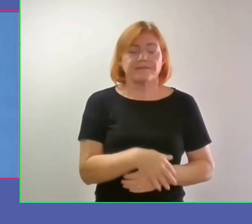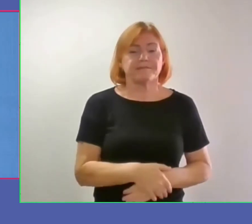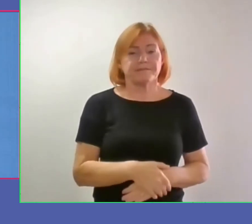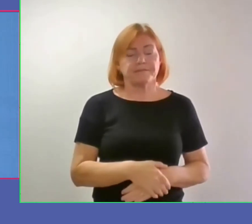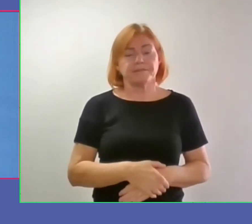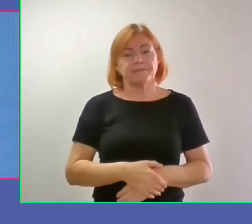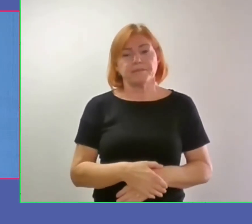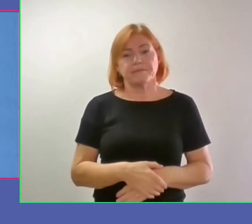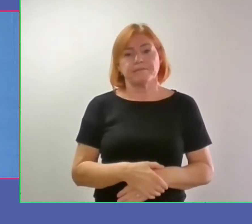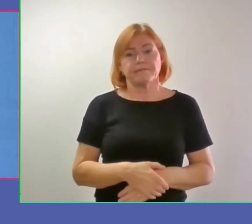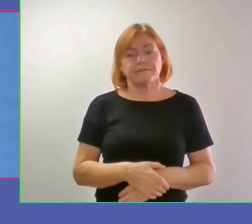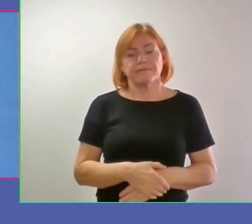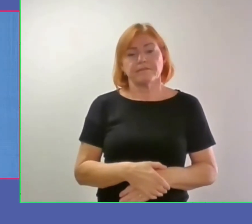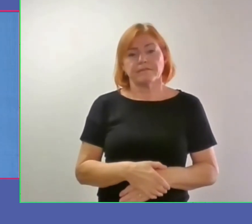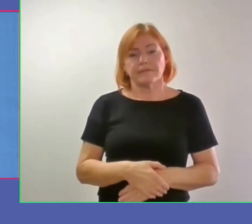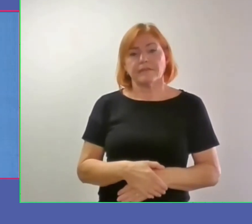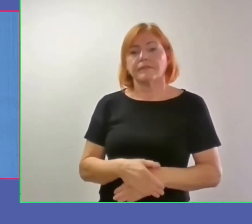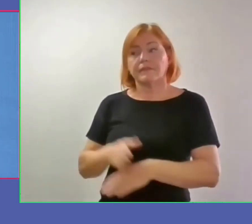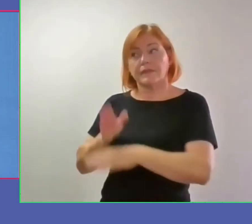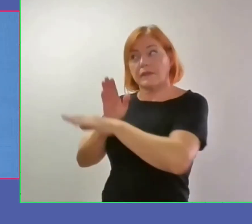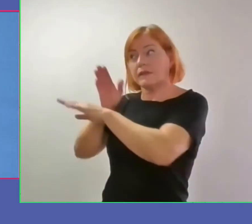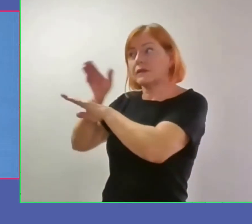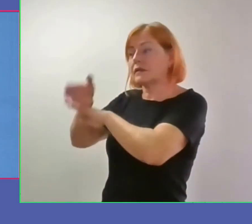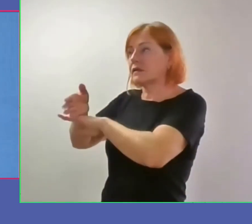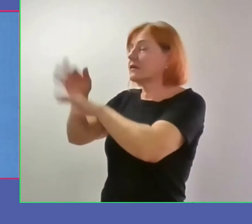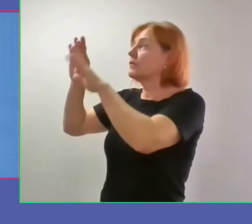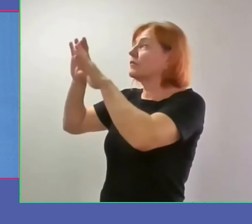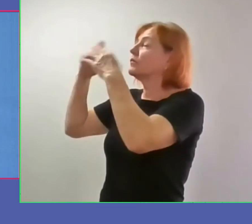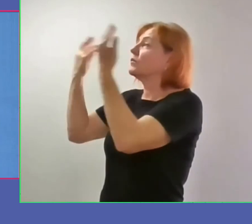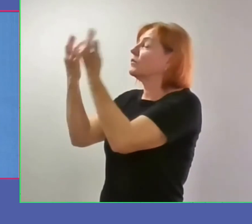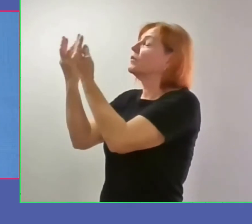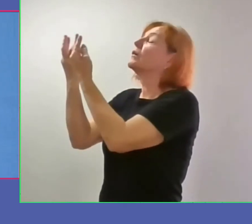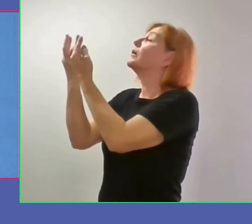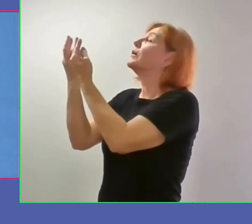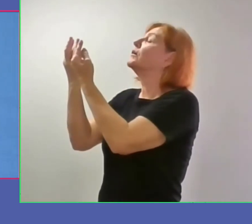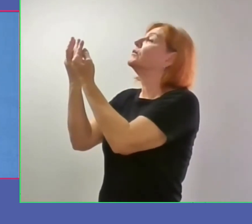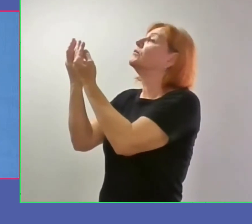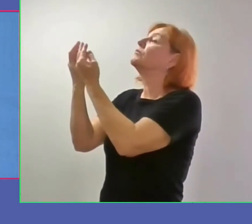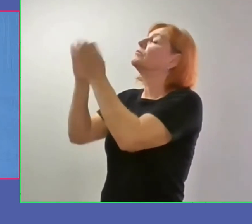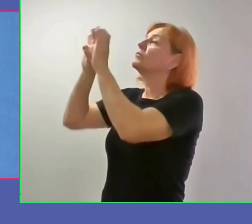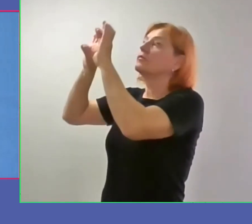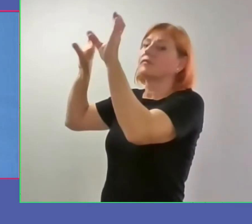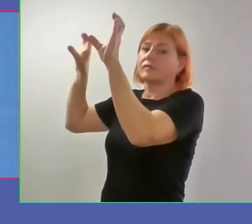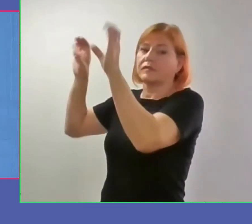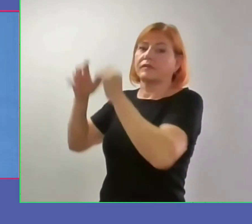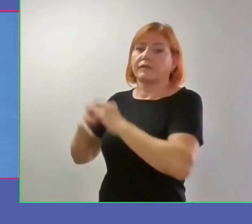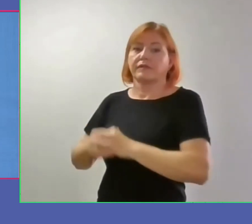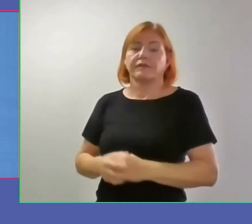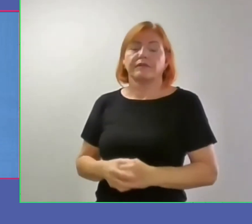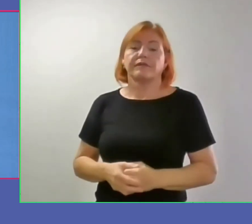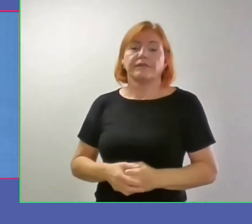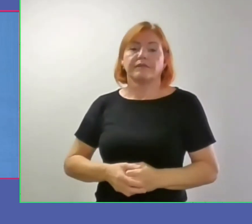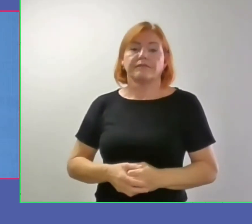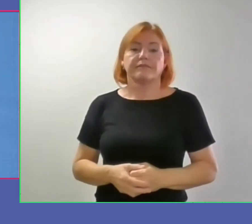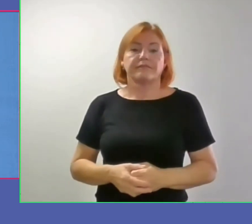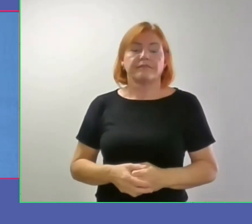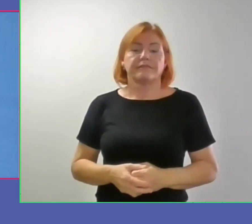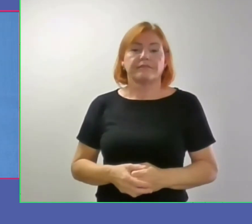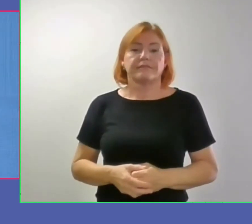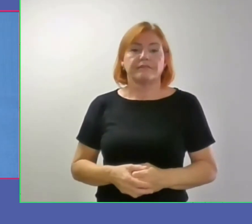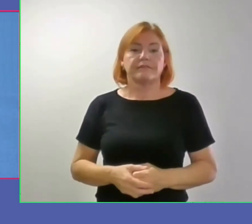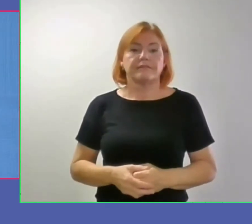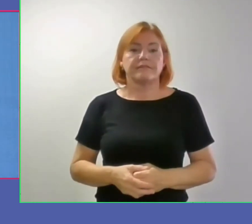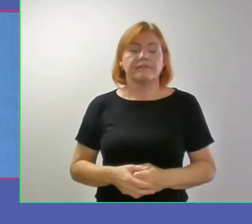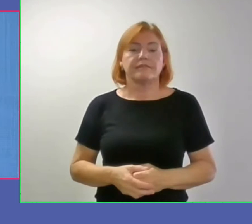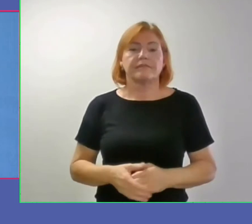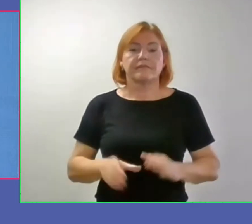concordem comigo essa minha interpretação, E a partir do capítulo 12, mostra